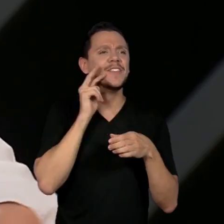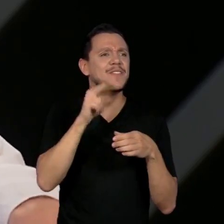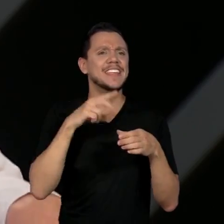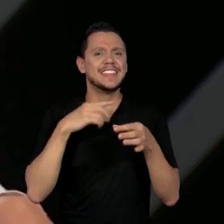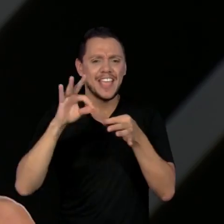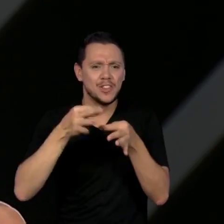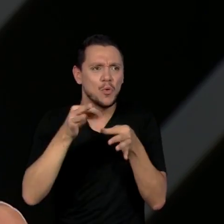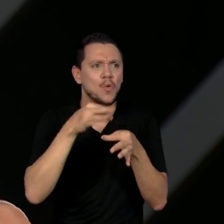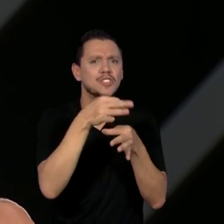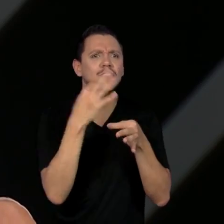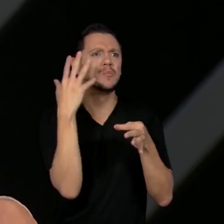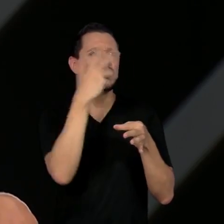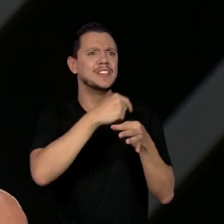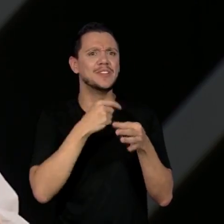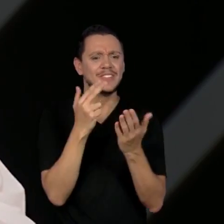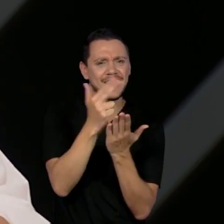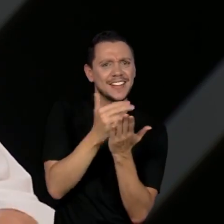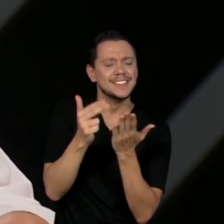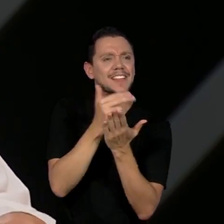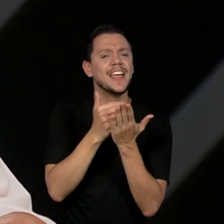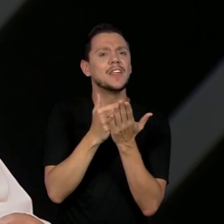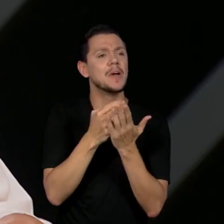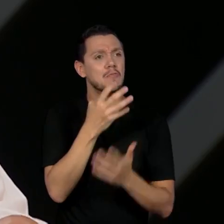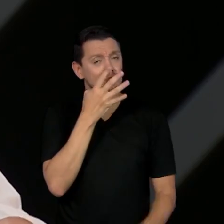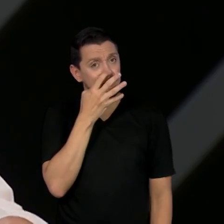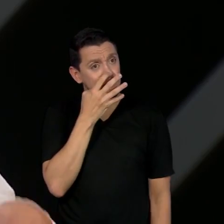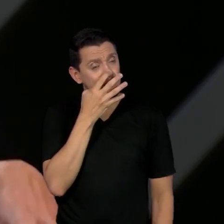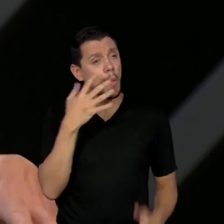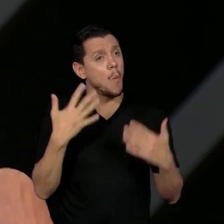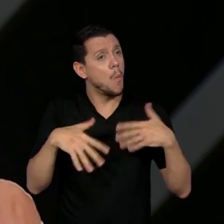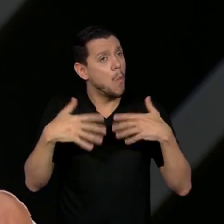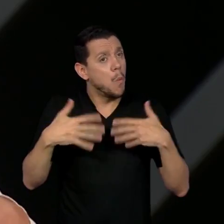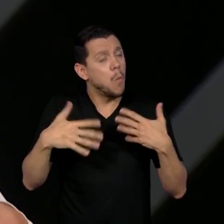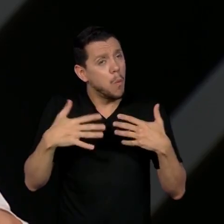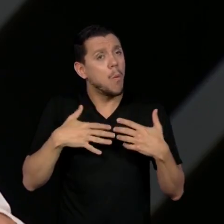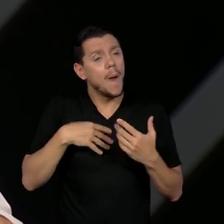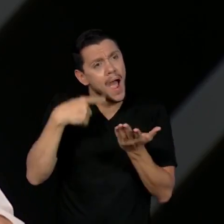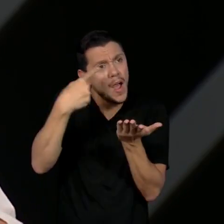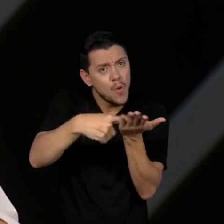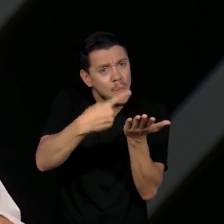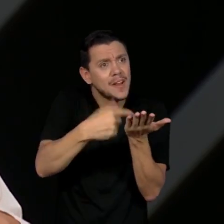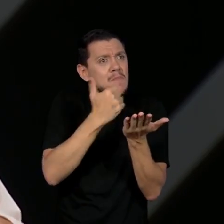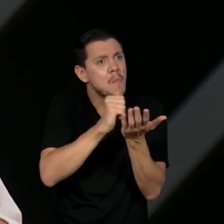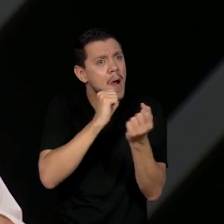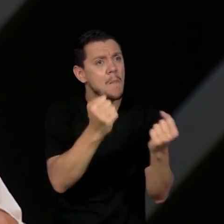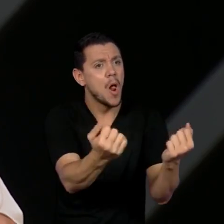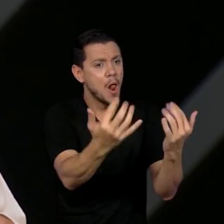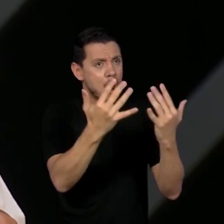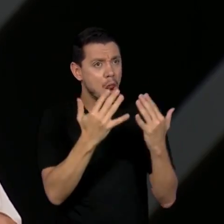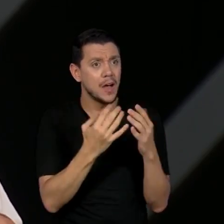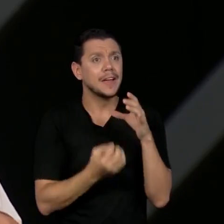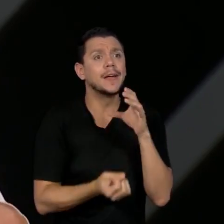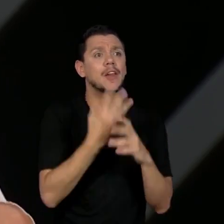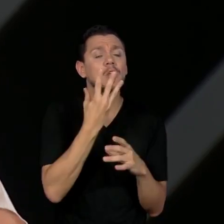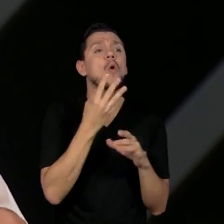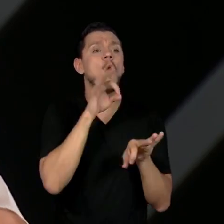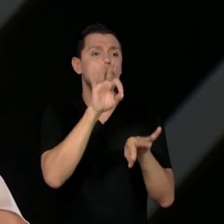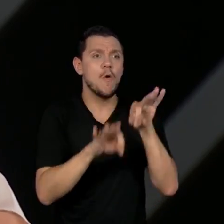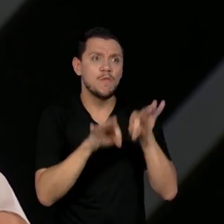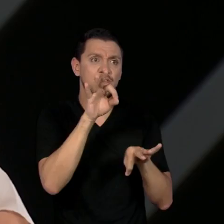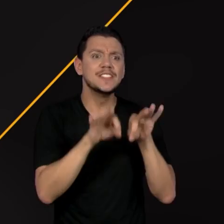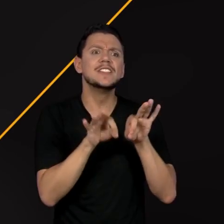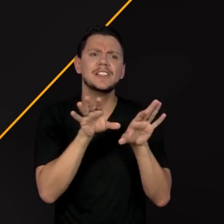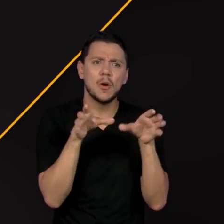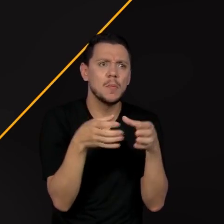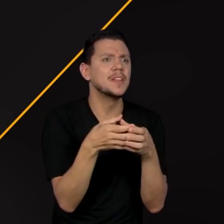aquela aplicação. E aí eu reuni as mães e criamos uma oficina comunitária de